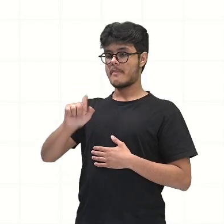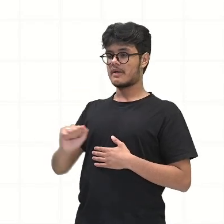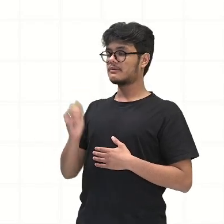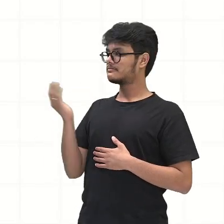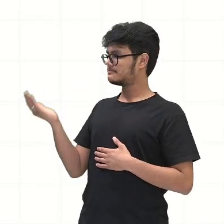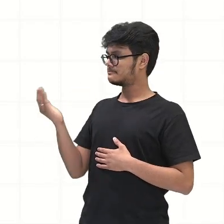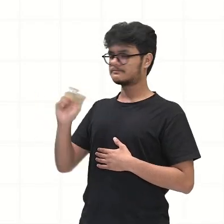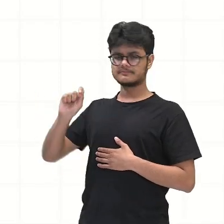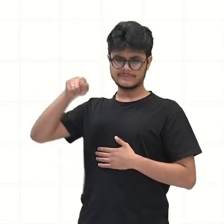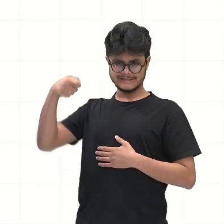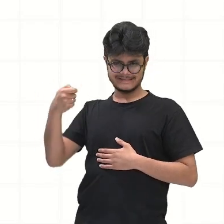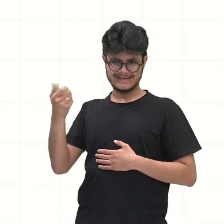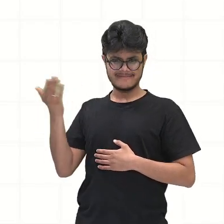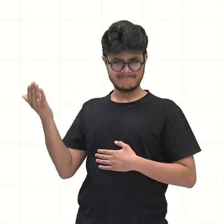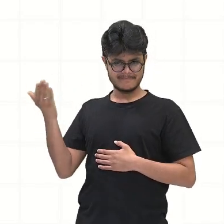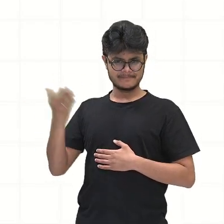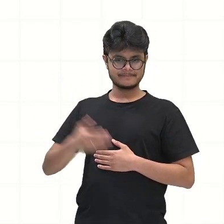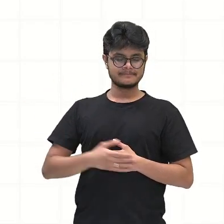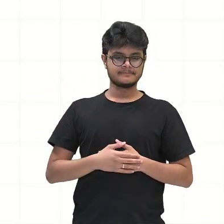no texto.